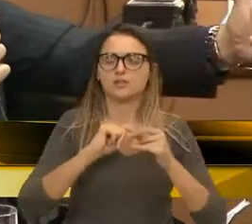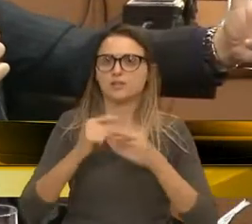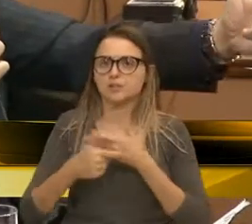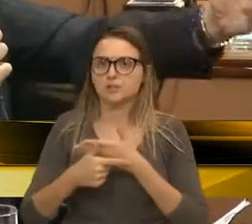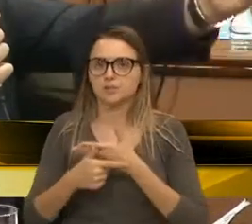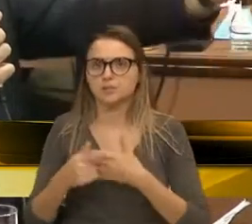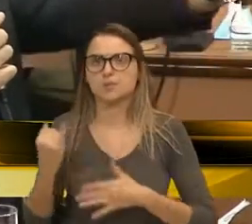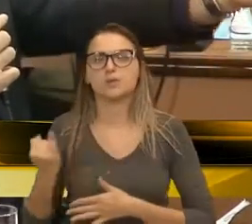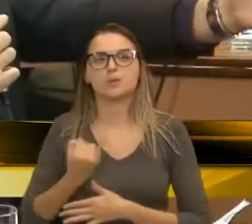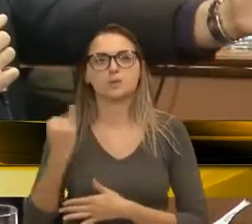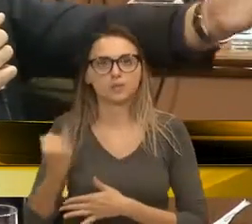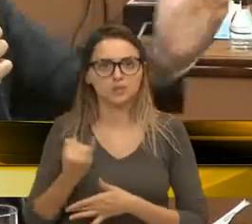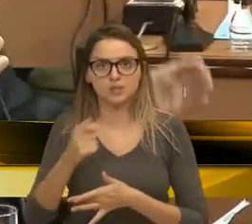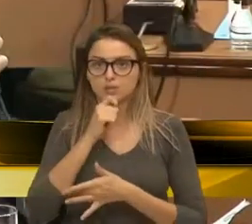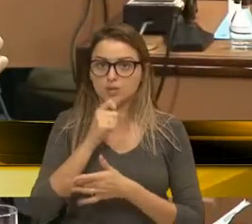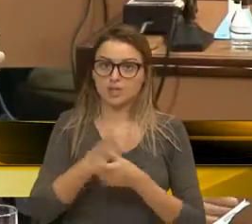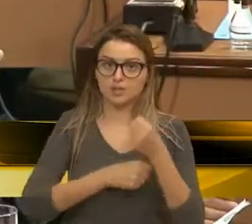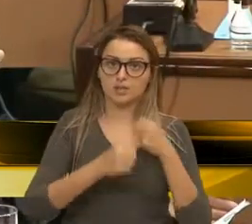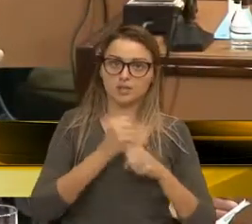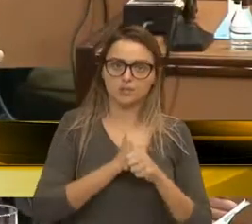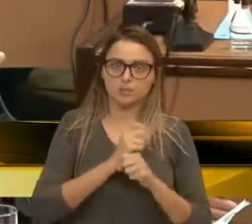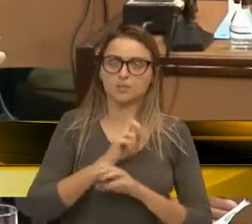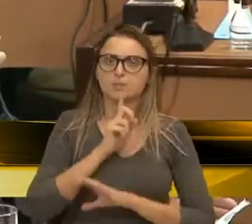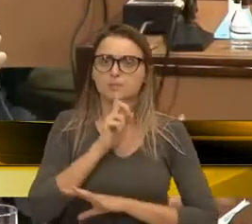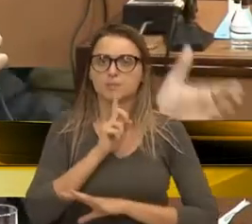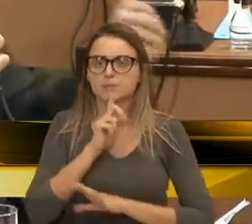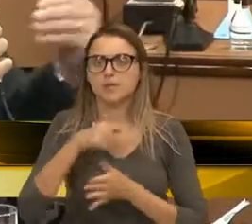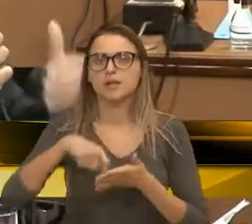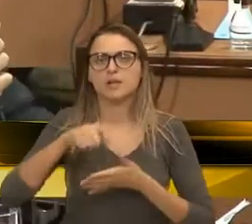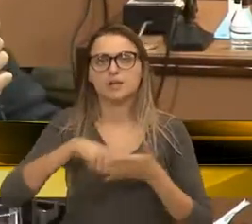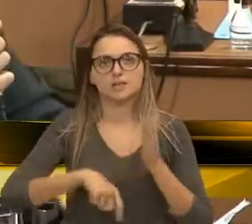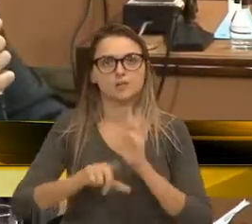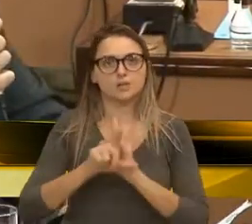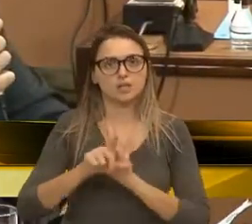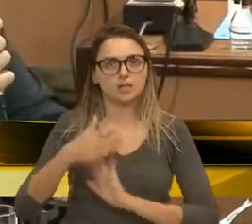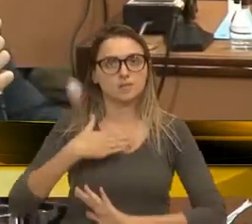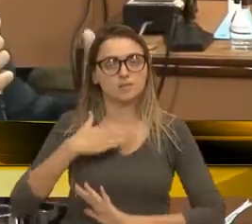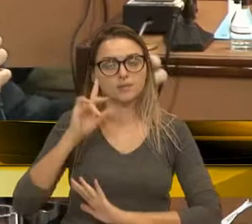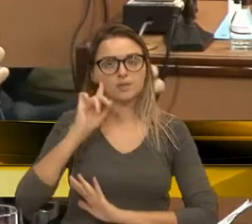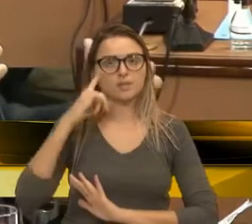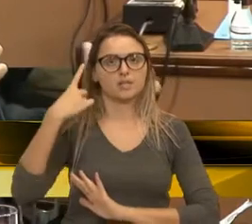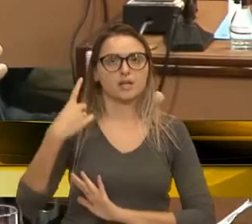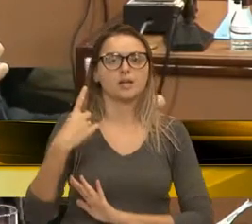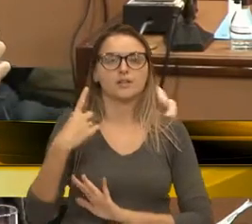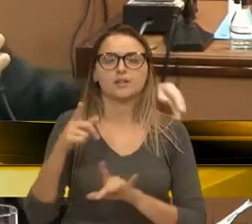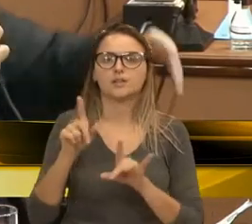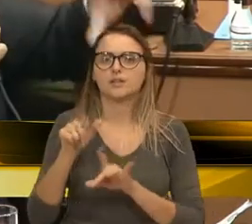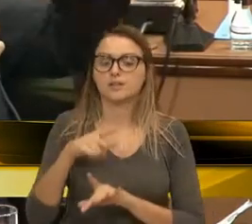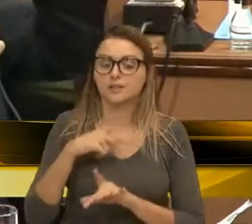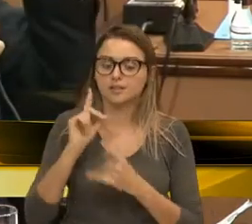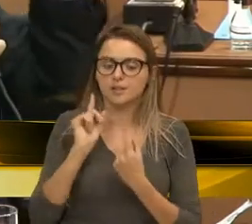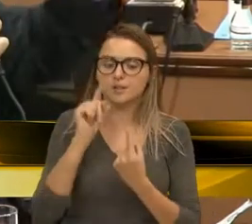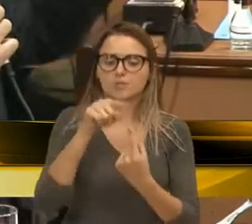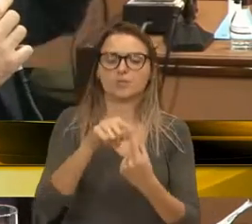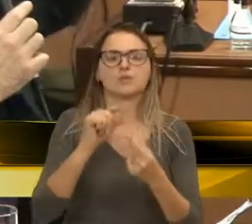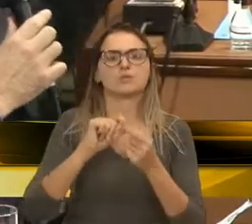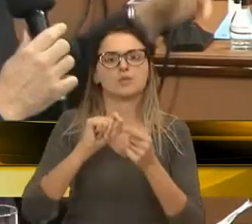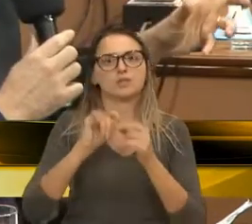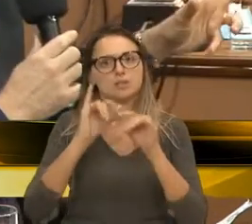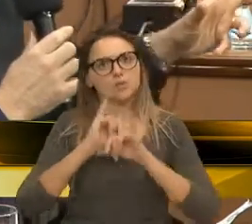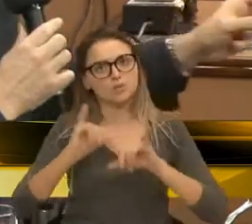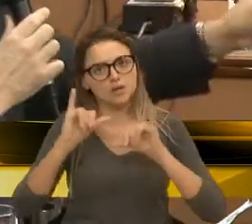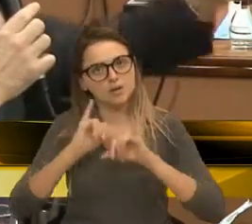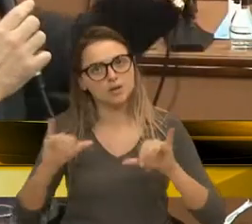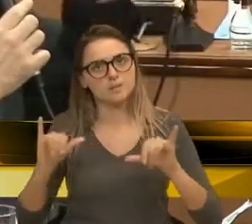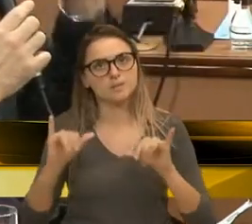importante. O ano passado o vereador Meneguzzi promulgou a lei da autoria desse vereador, que justamente visa, né, fazer uma campanha